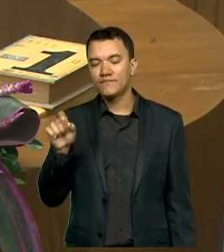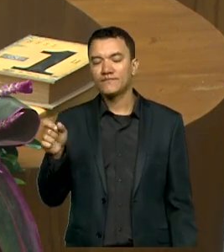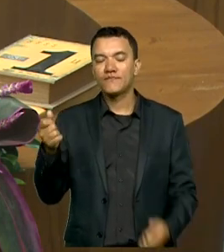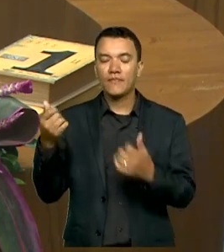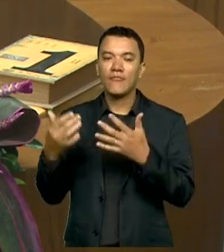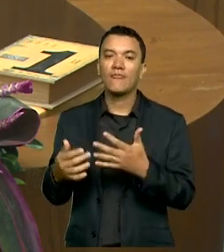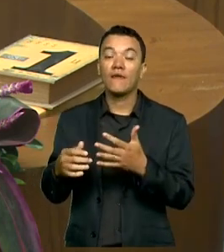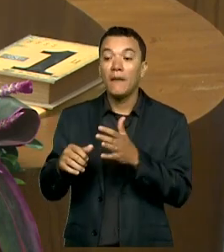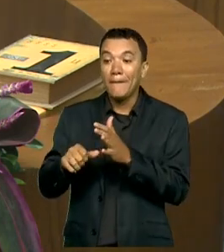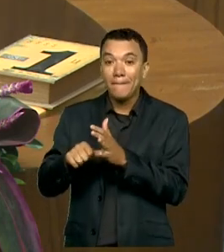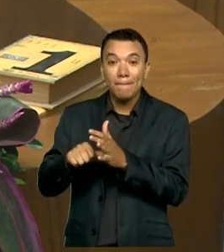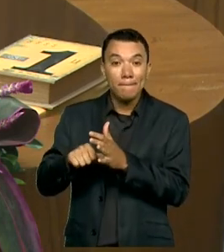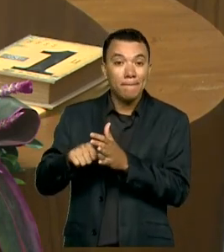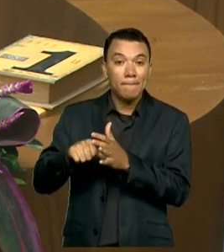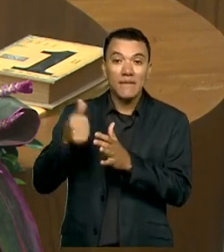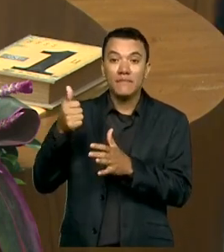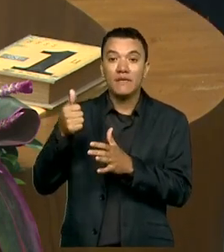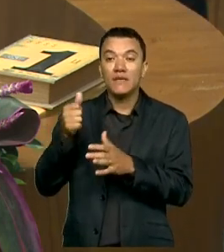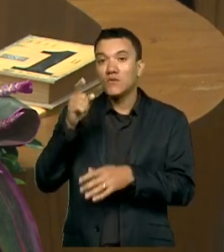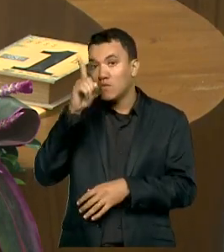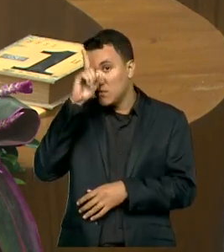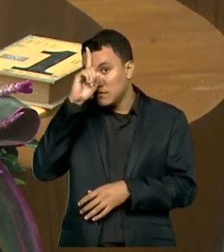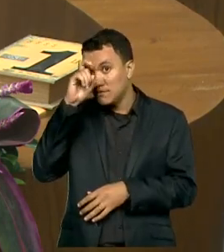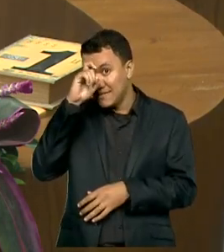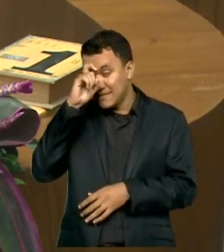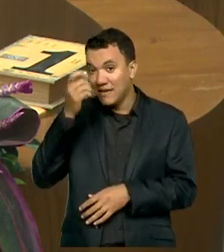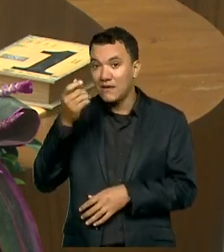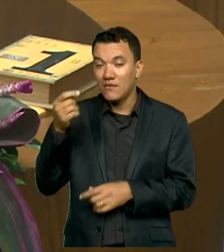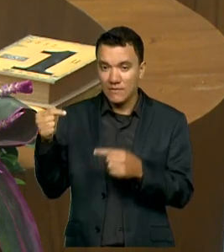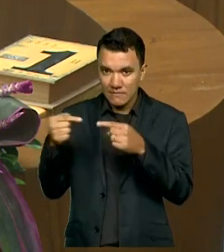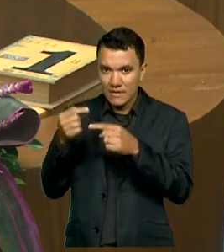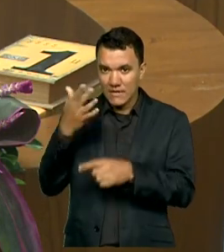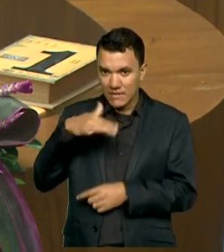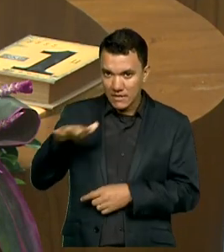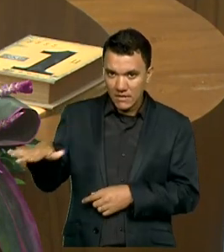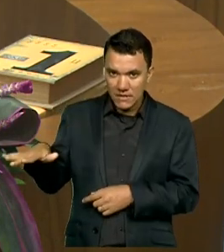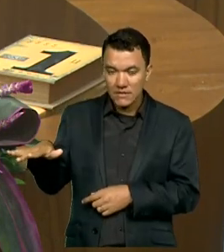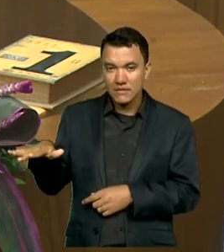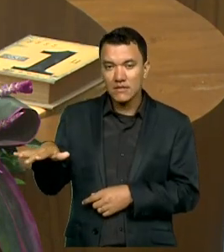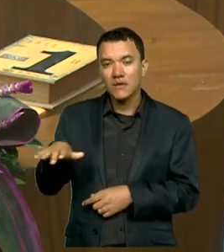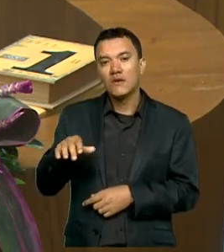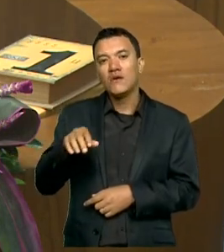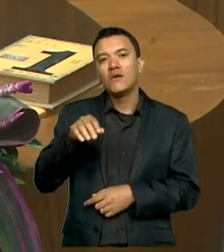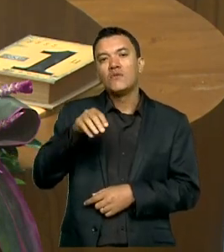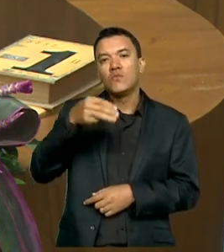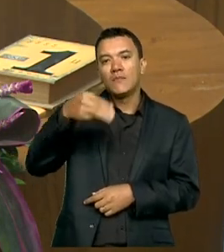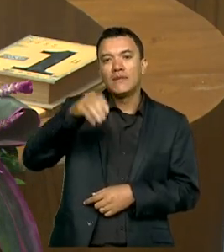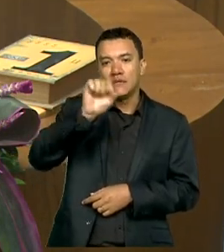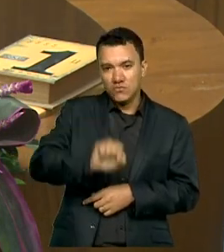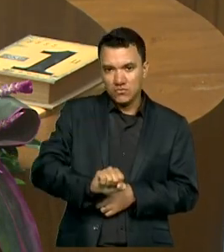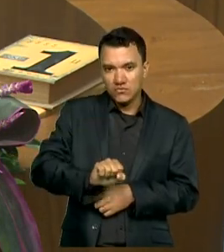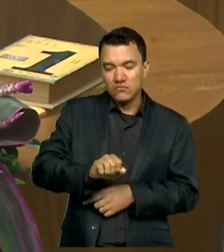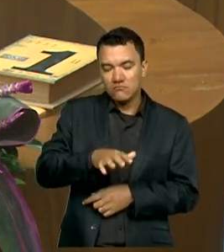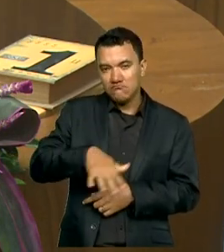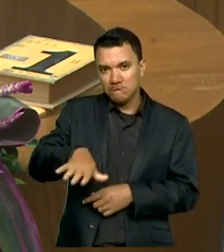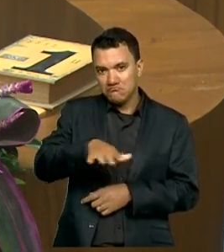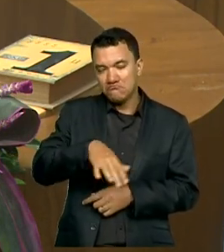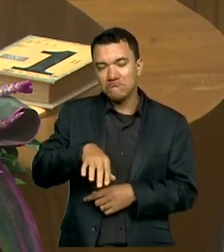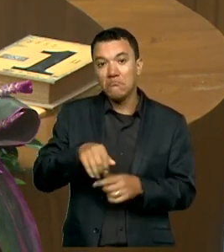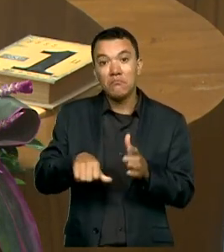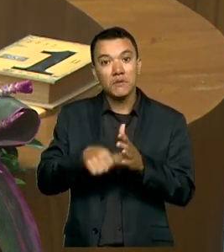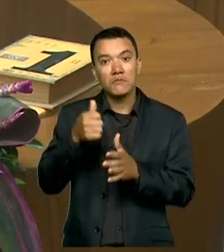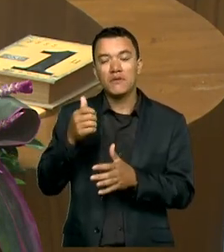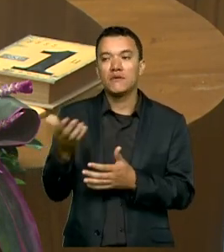infantil da região sul do Maranhão. A gente vai visitar as obras, Acredito que em junho vai